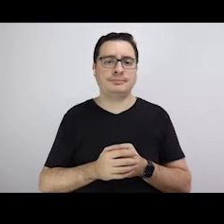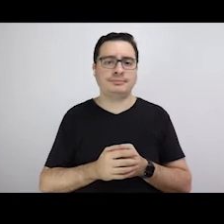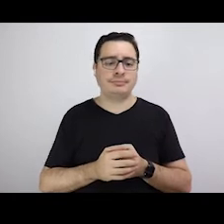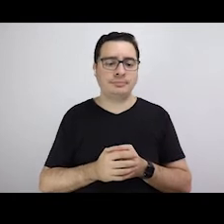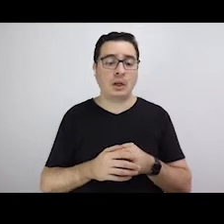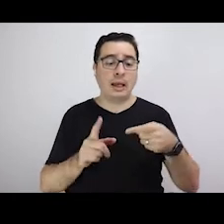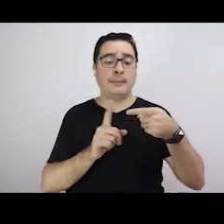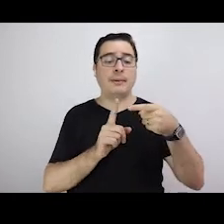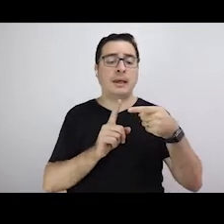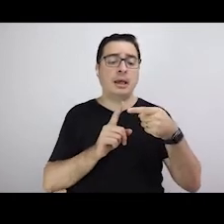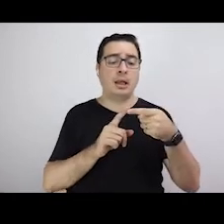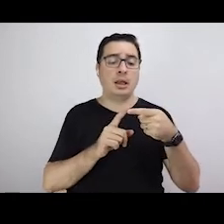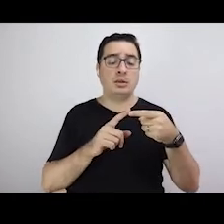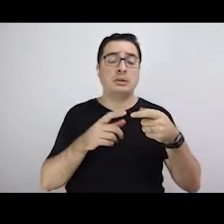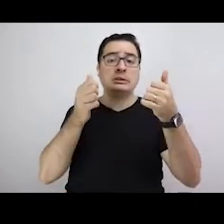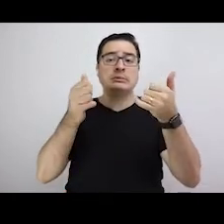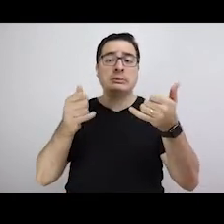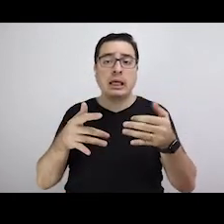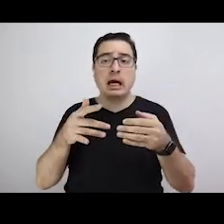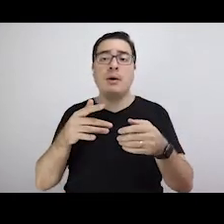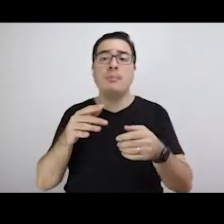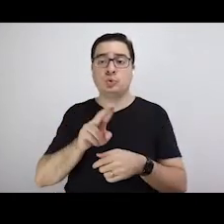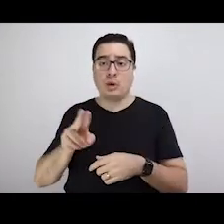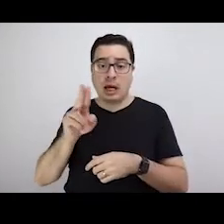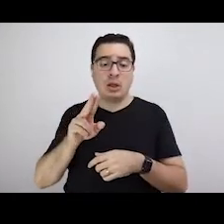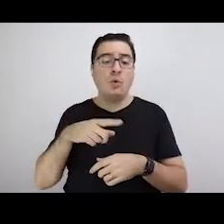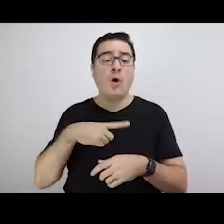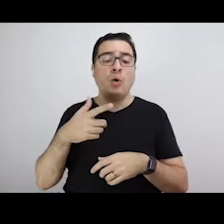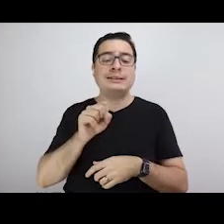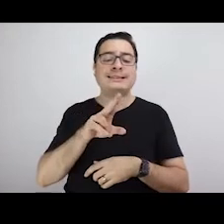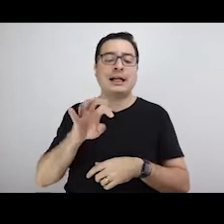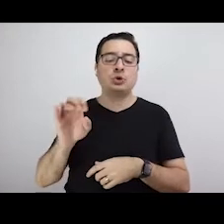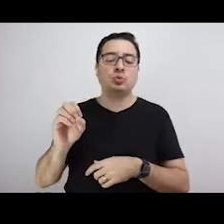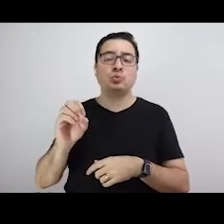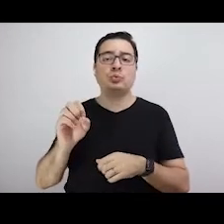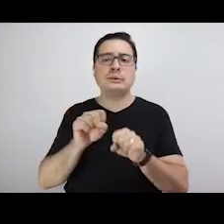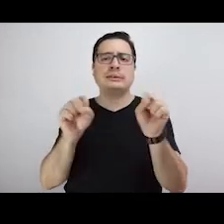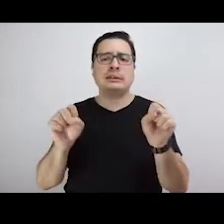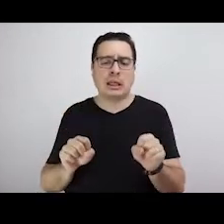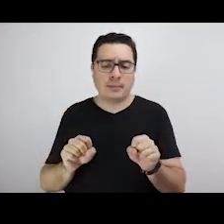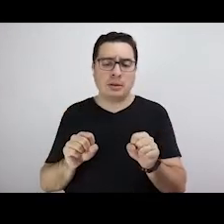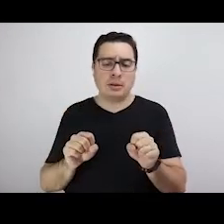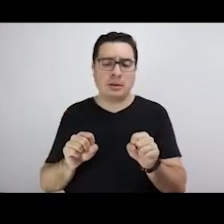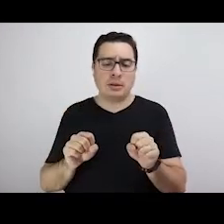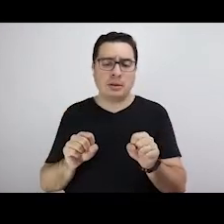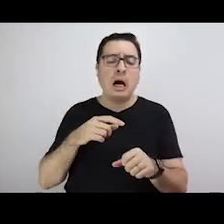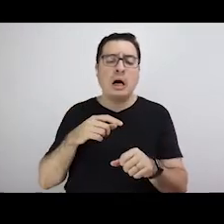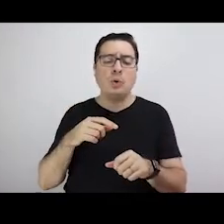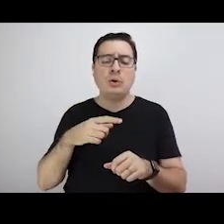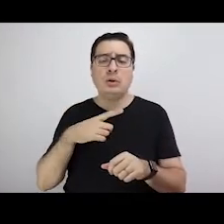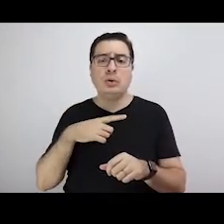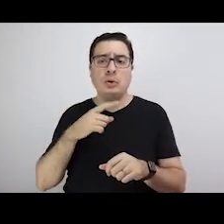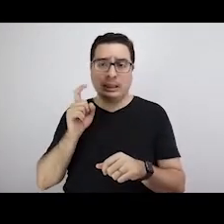Primeira, comunicar claramente aos usuários qual é o estado do sistema. Nenhuma ação com consequência para os usuários deve ser realizada assim que eles